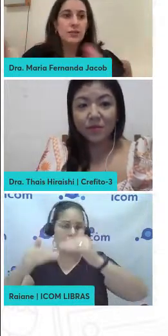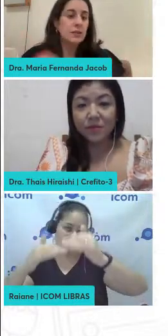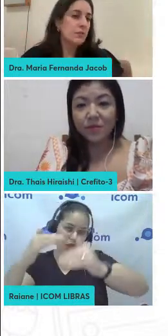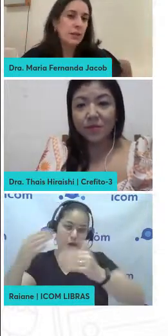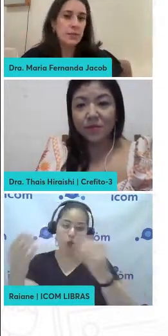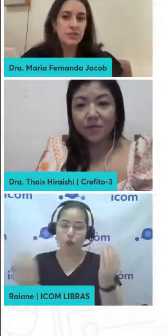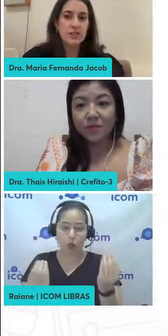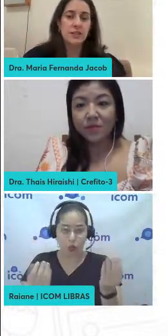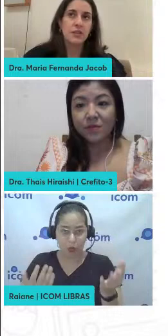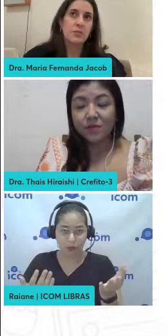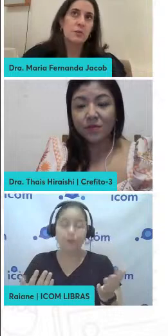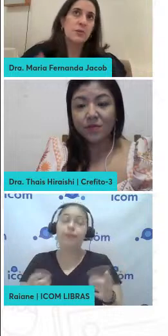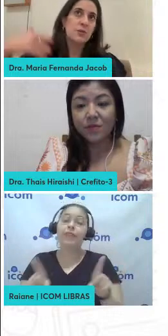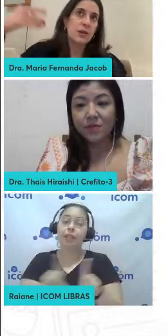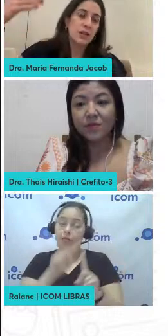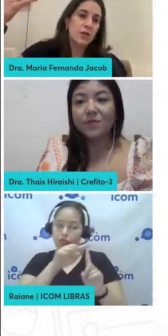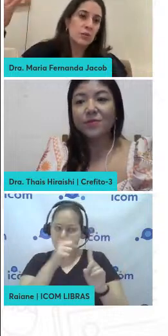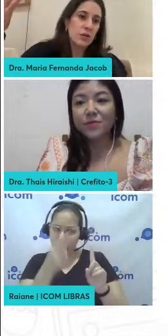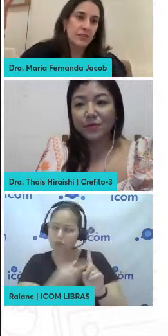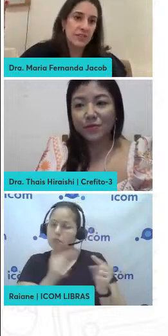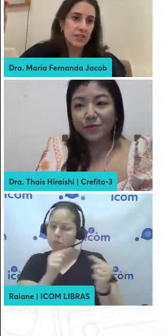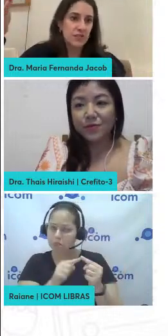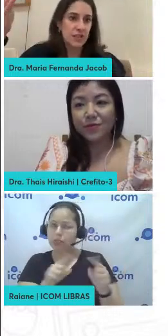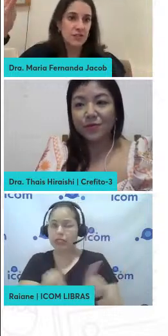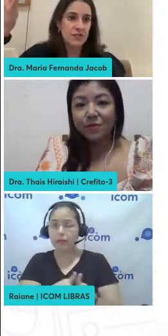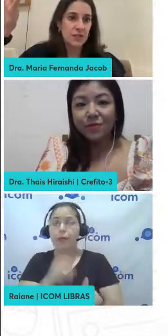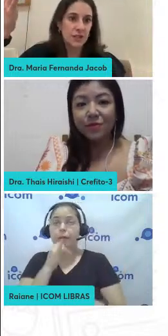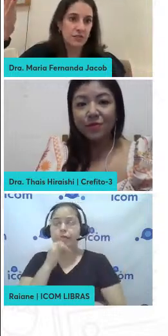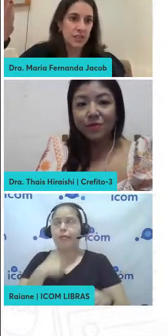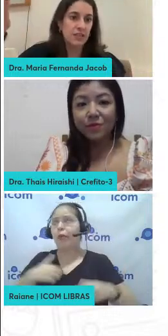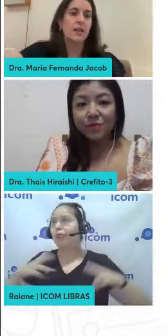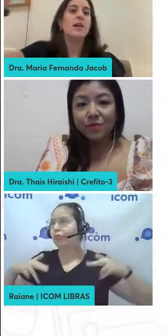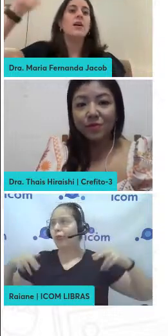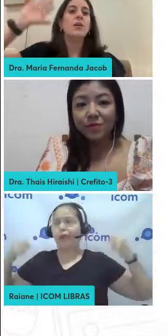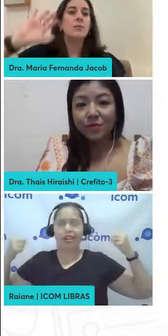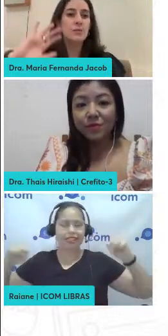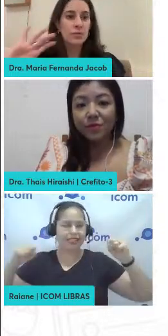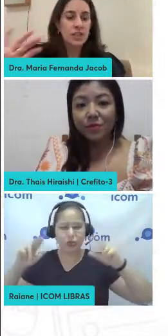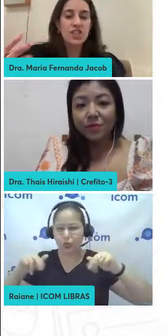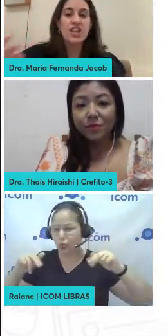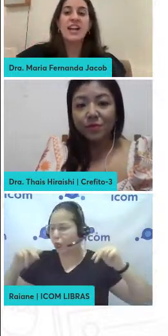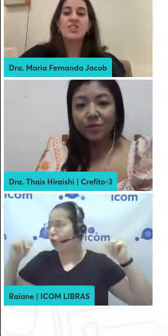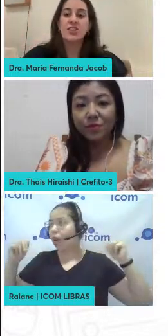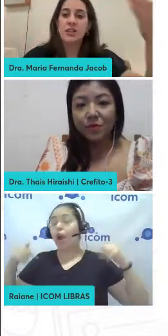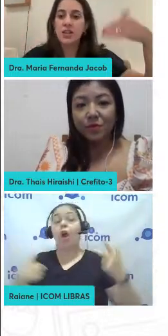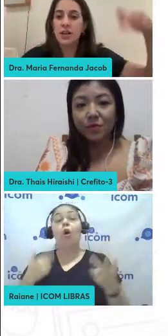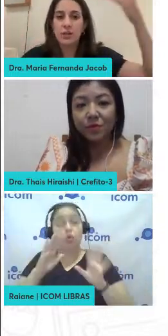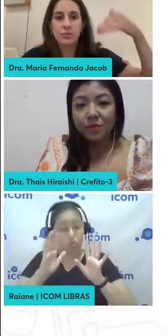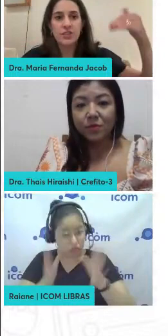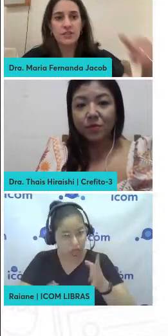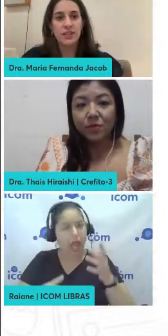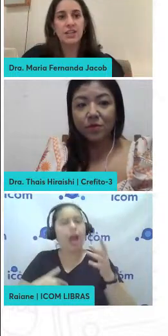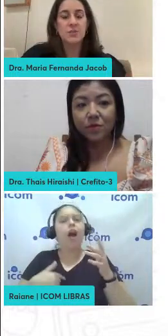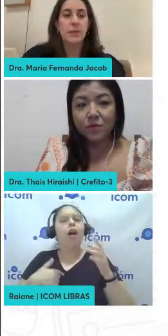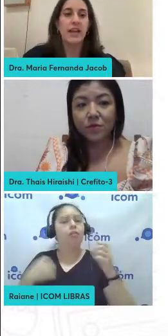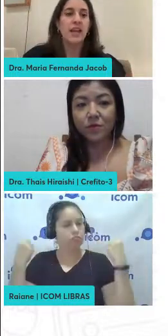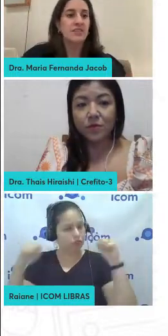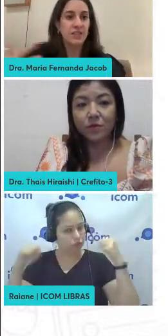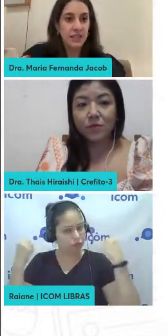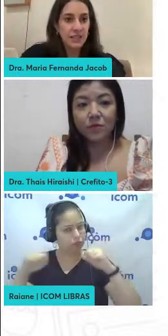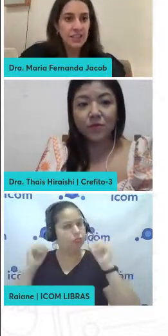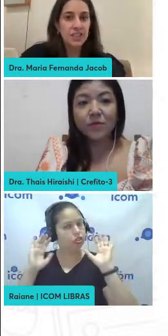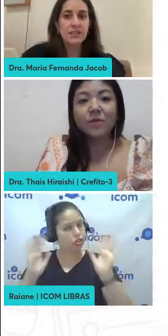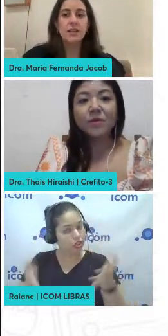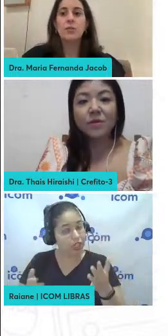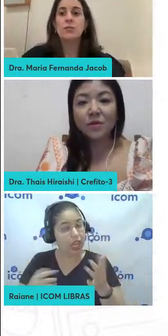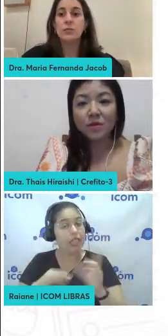e isso também para gestante, uma pessoa que nunca fez atividade física na vida, ou uma pessoa que já tinha uma atividade